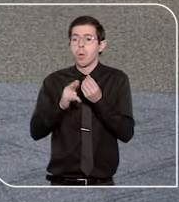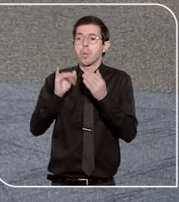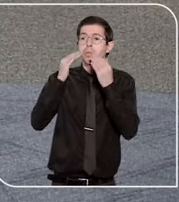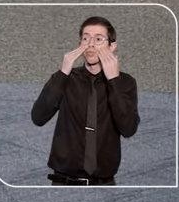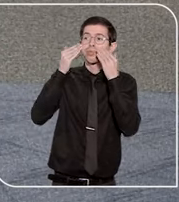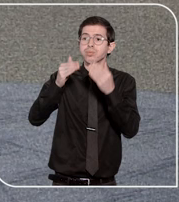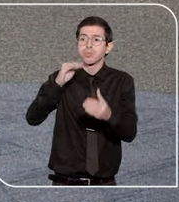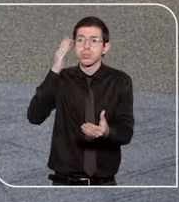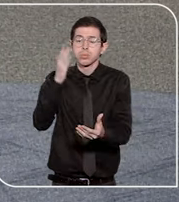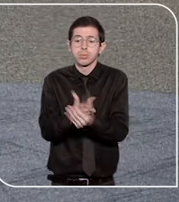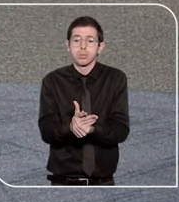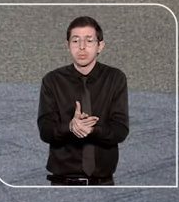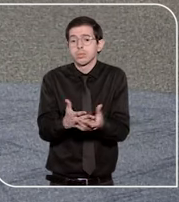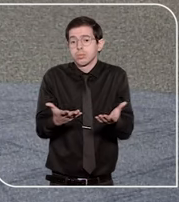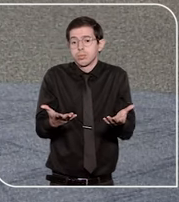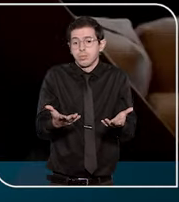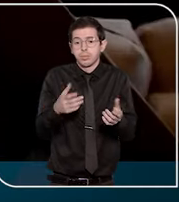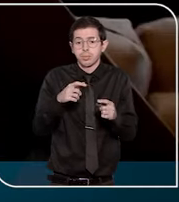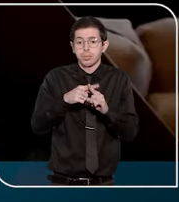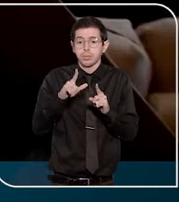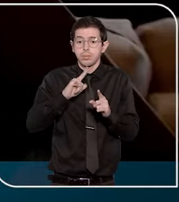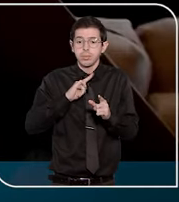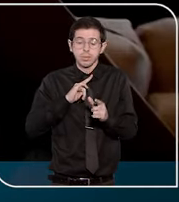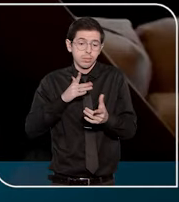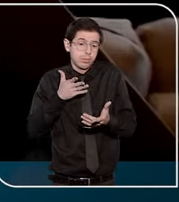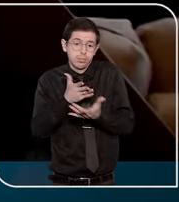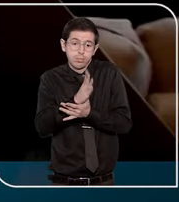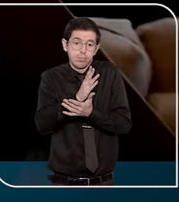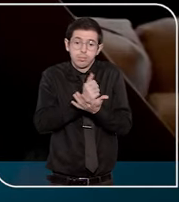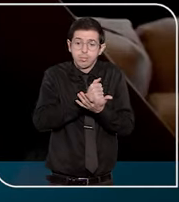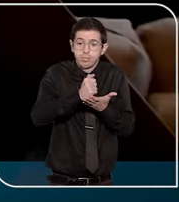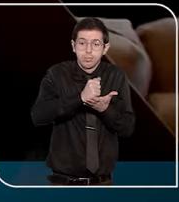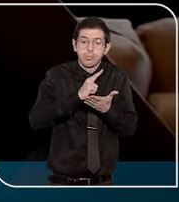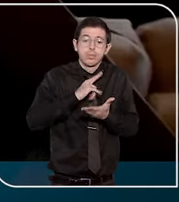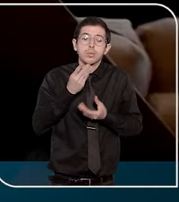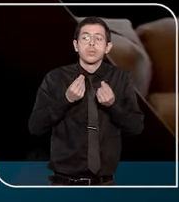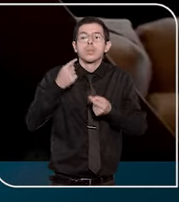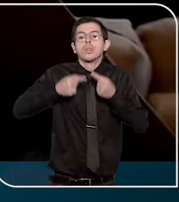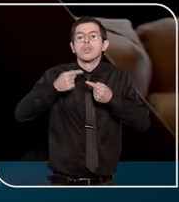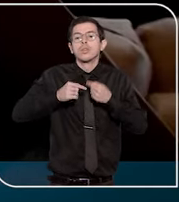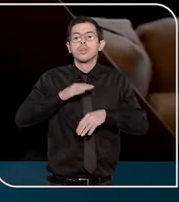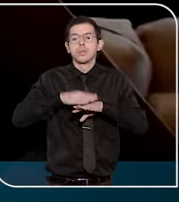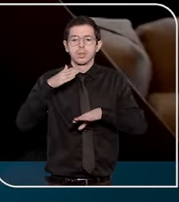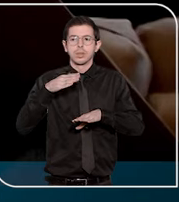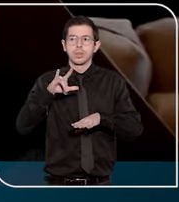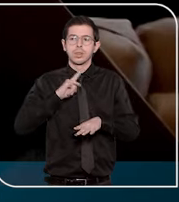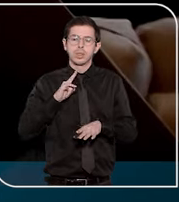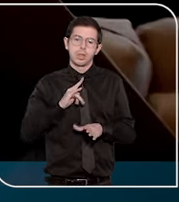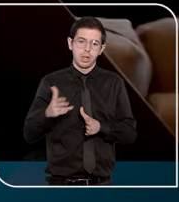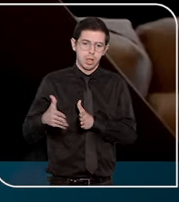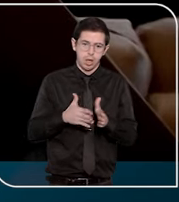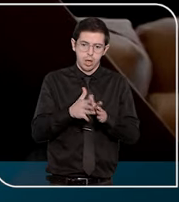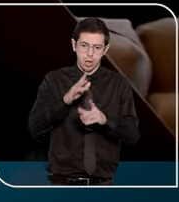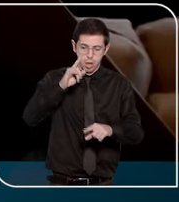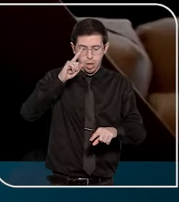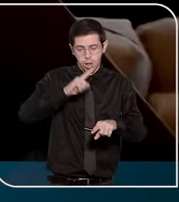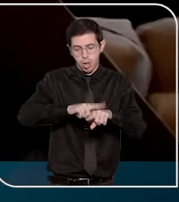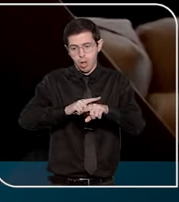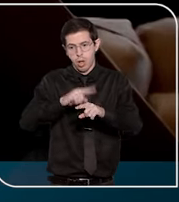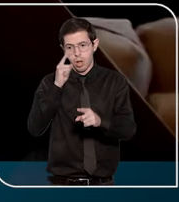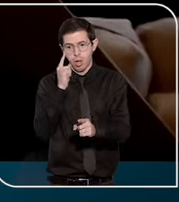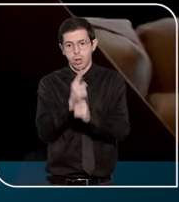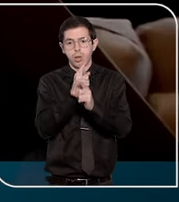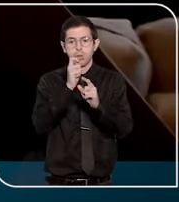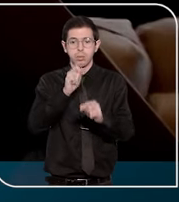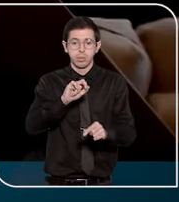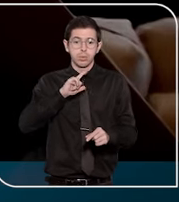processo, etc. Mas, às vezes, aquilo passou, não dá para discutir mais. E aí, essas condutas, quando detectadas, podem gerar uma